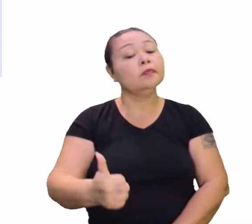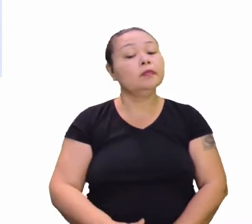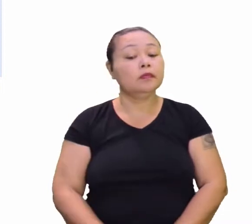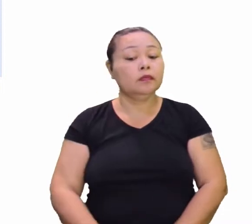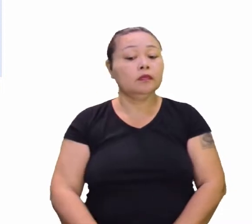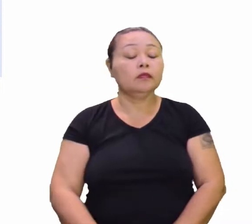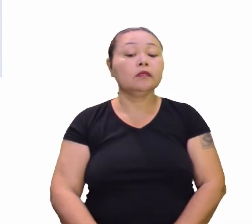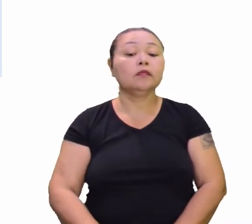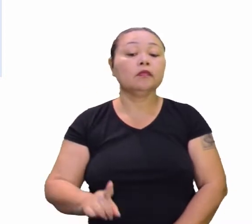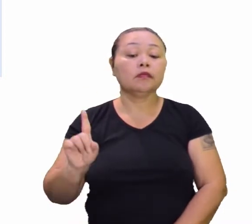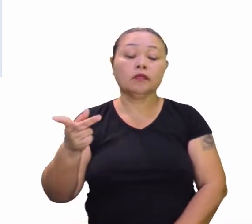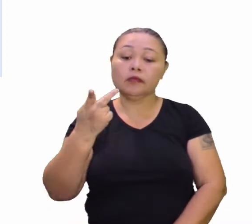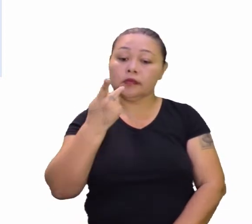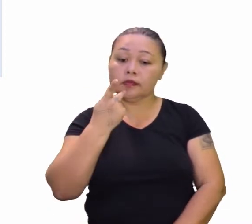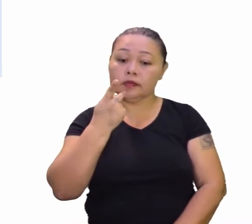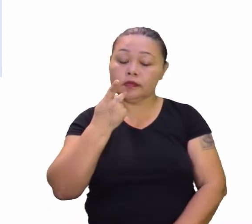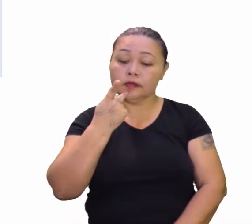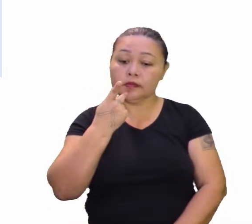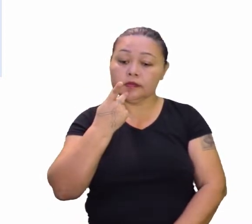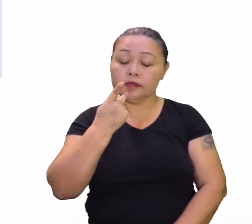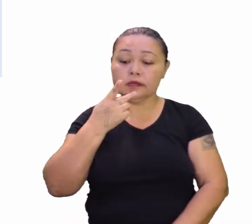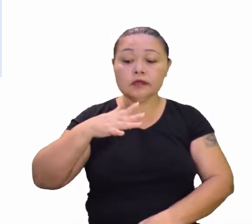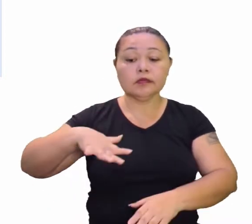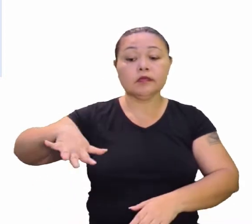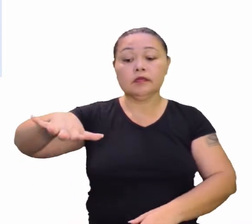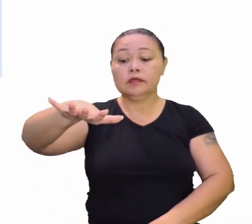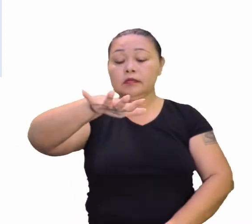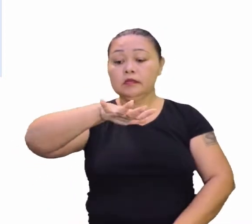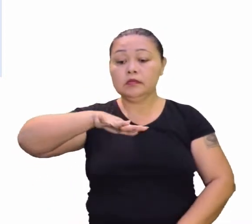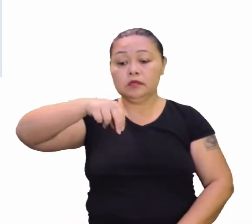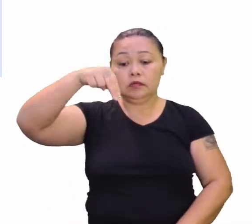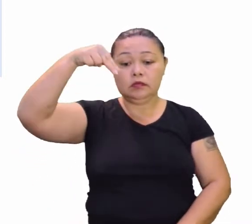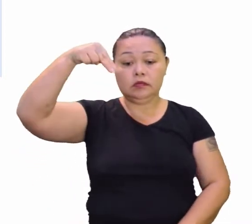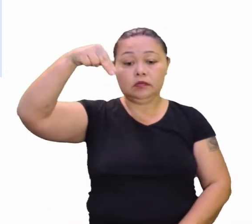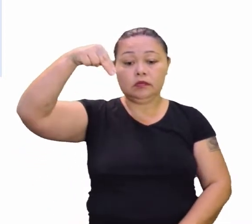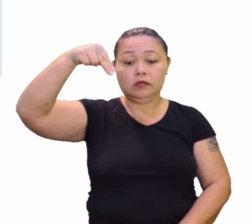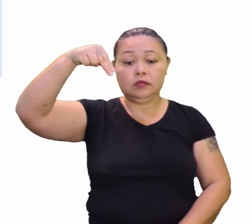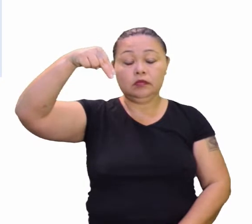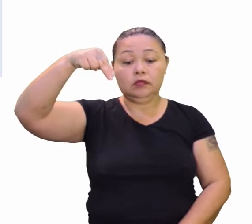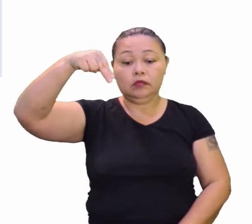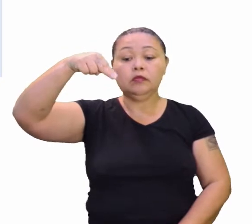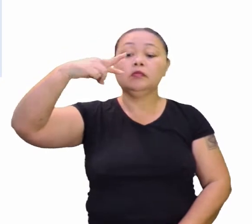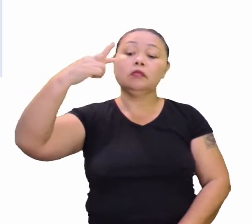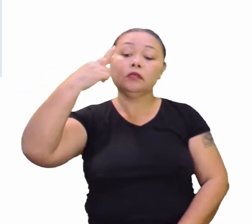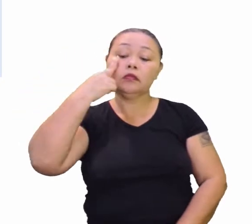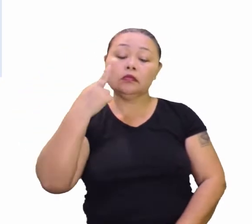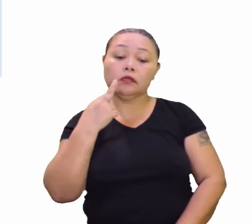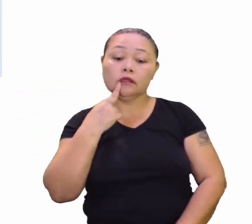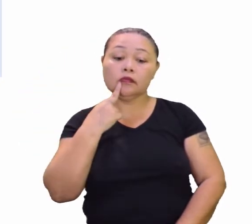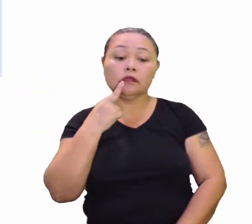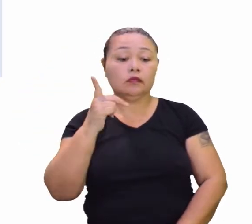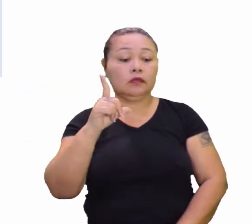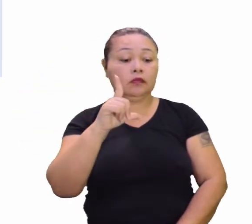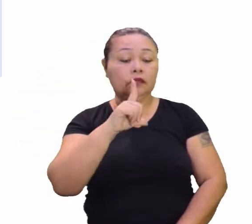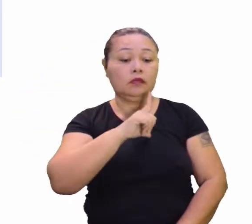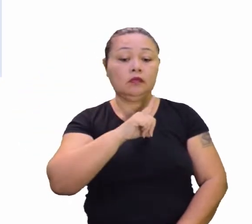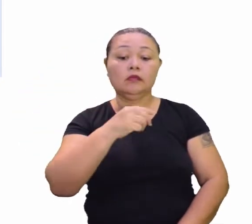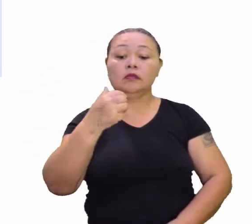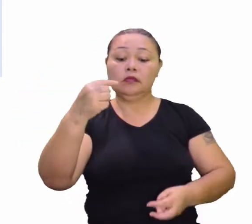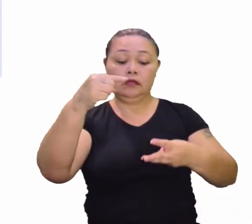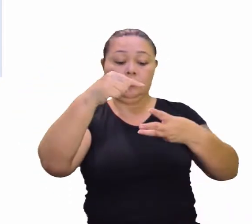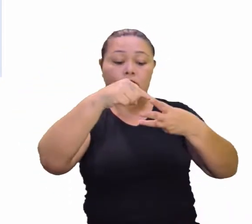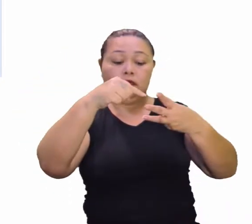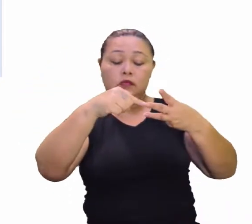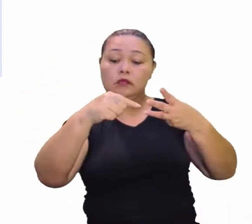2021. Então, quando a gente fala a nível de região norte, Rondônia, ela possui aí a